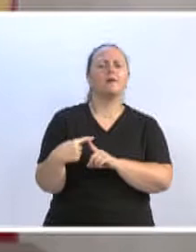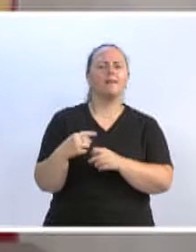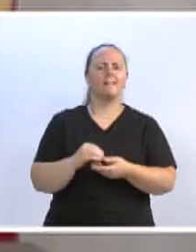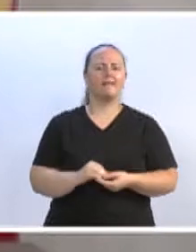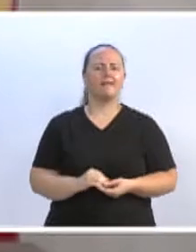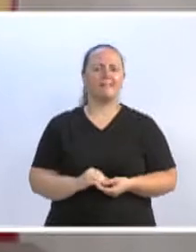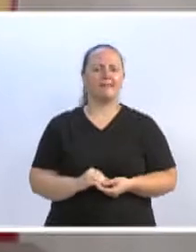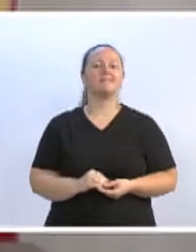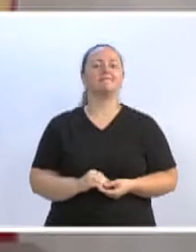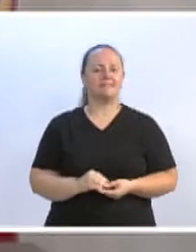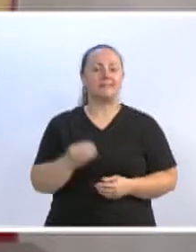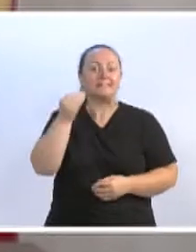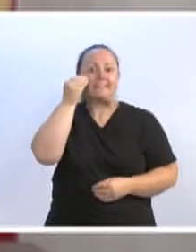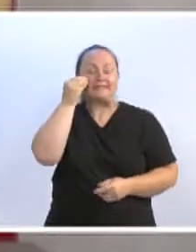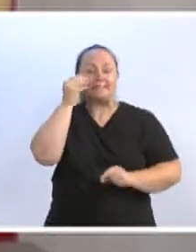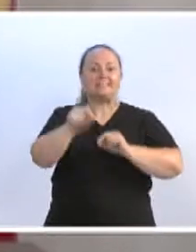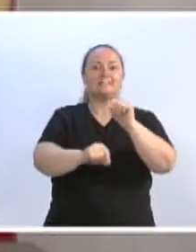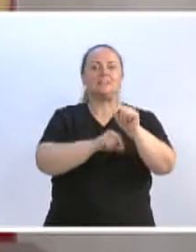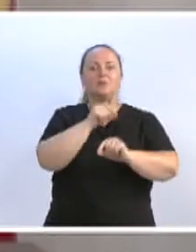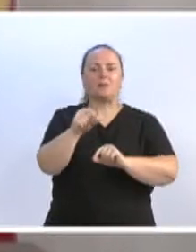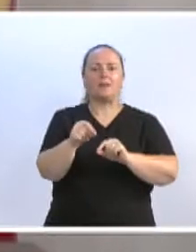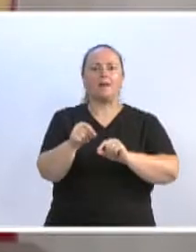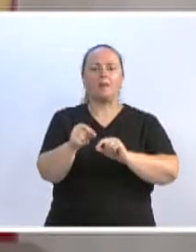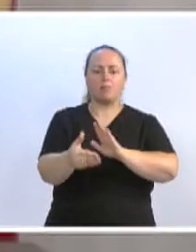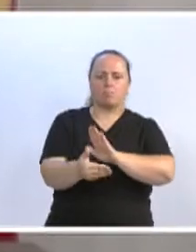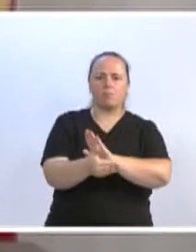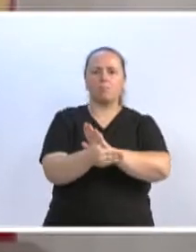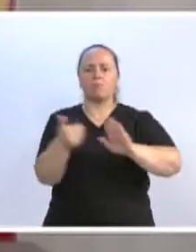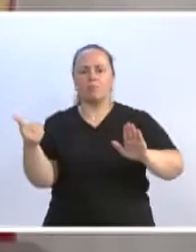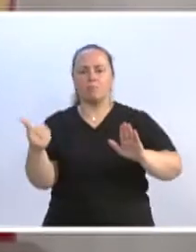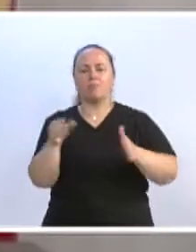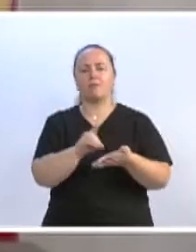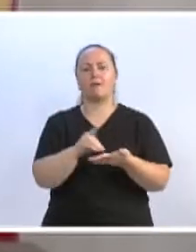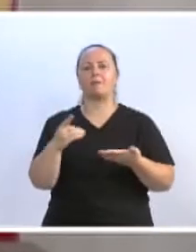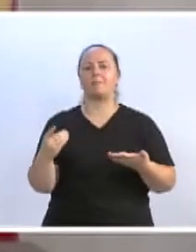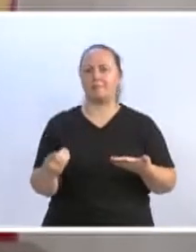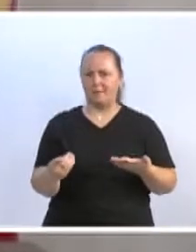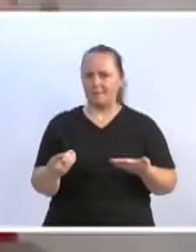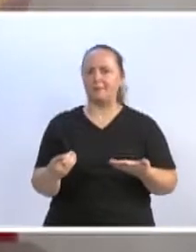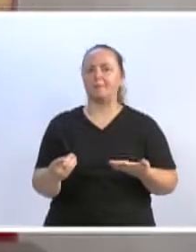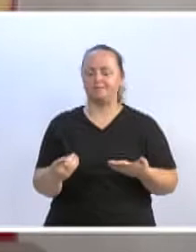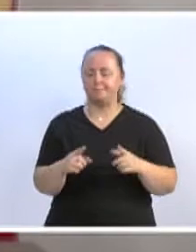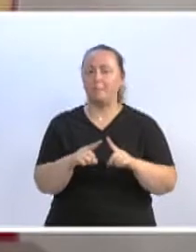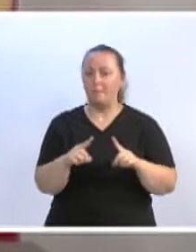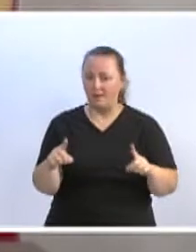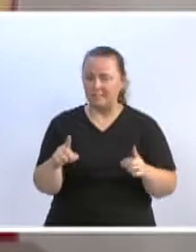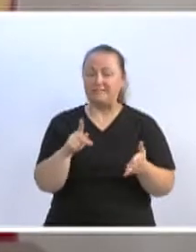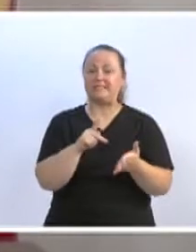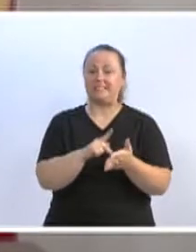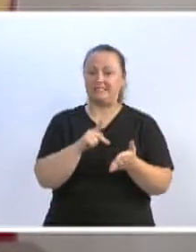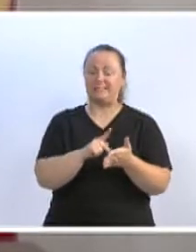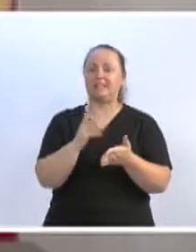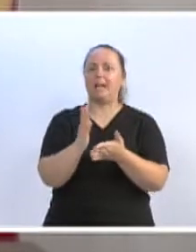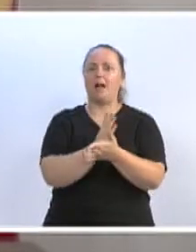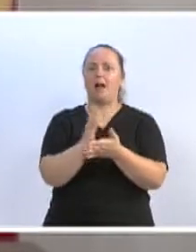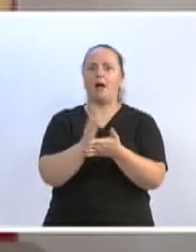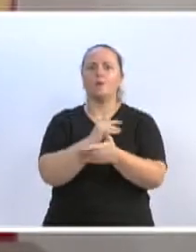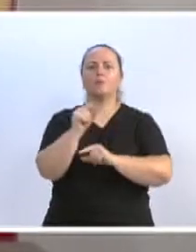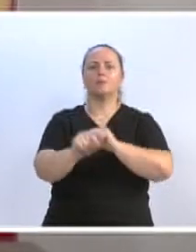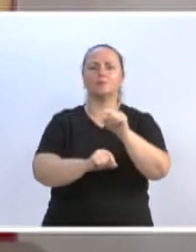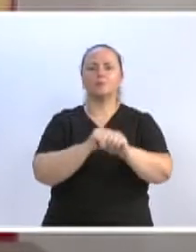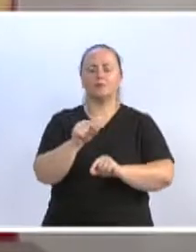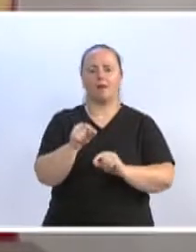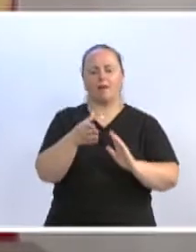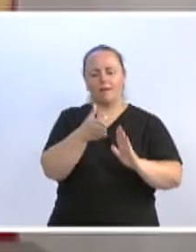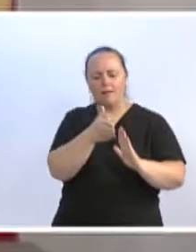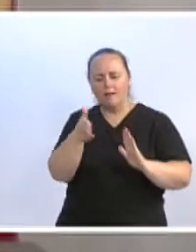cultura, tentando desacreditar as Sagradas Escrituras. E o pior é que tem muita gente que, ao invés de, nesse